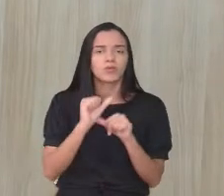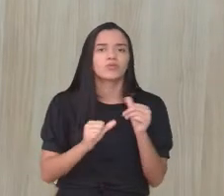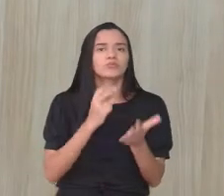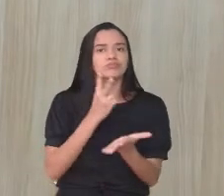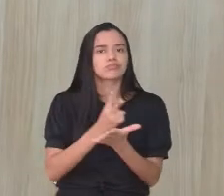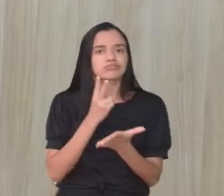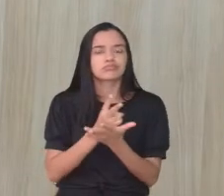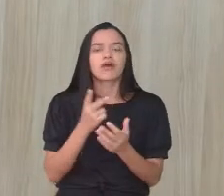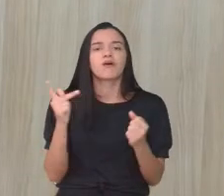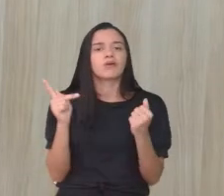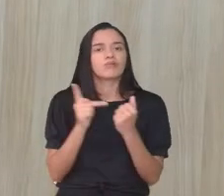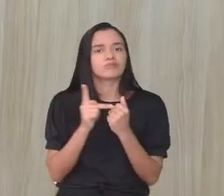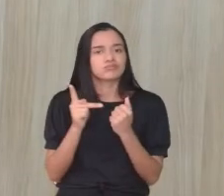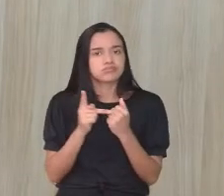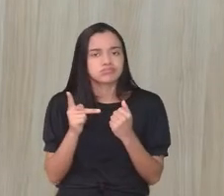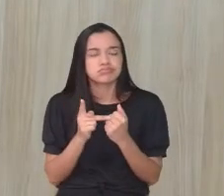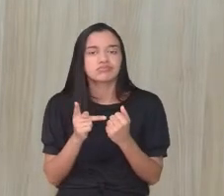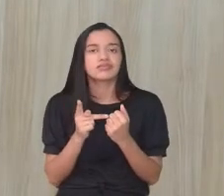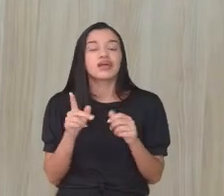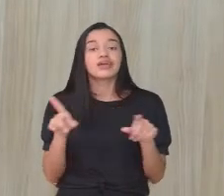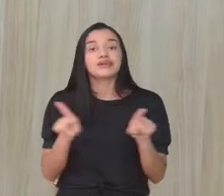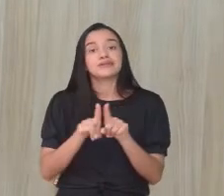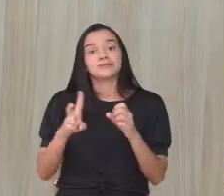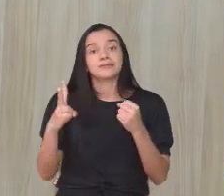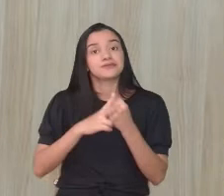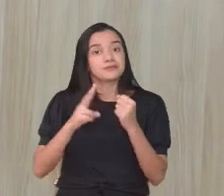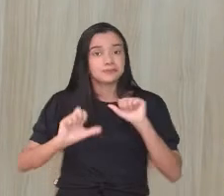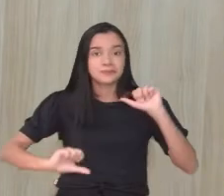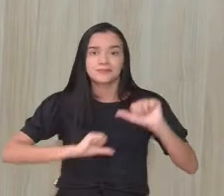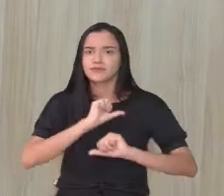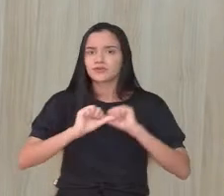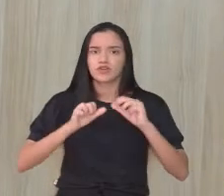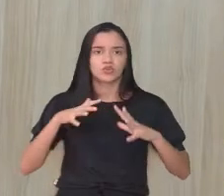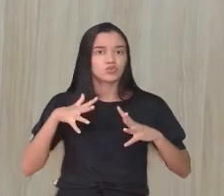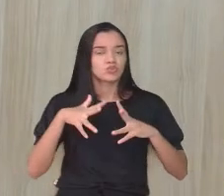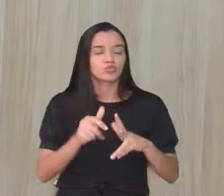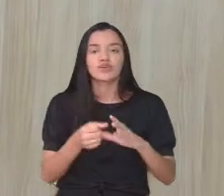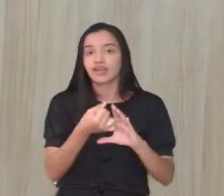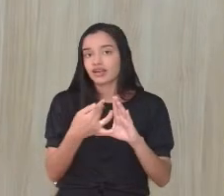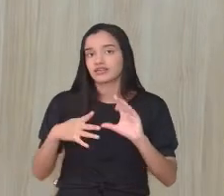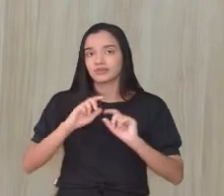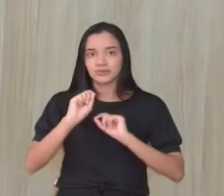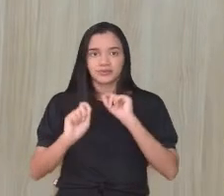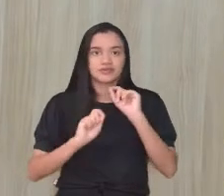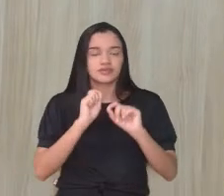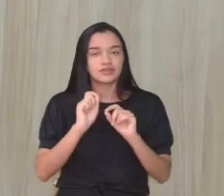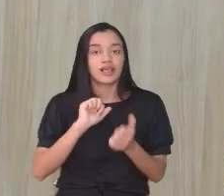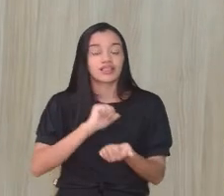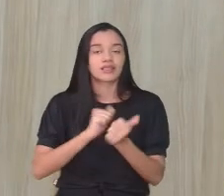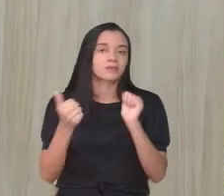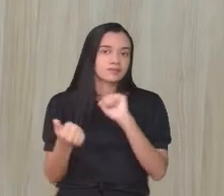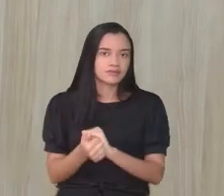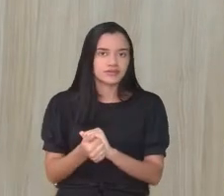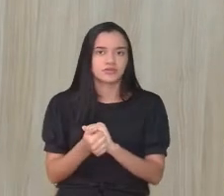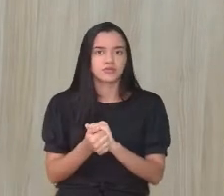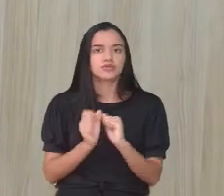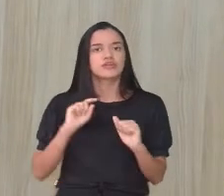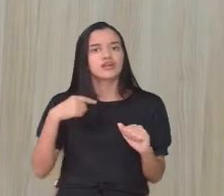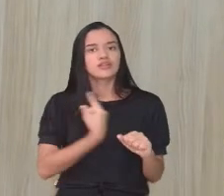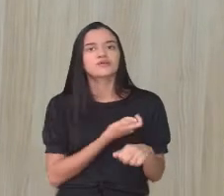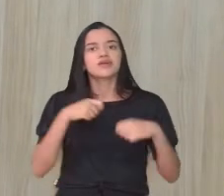os pronomes, mudam consequentemente a conjugação verbal. Então, tudo isso vai caracterizar essas adaptações que a gente